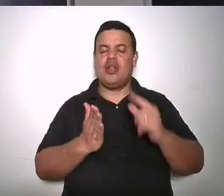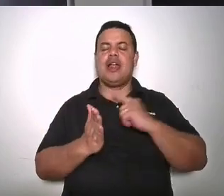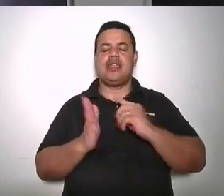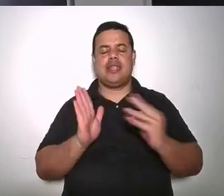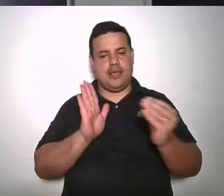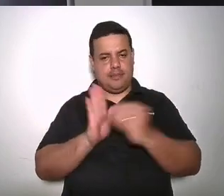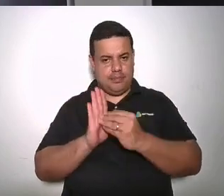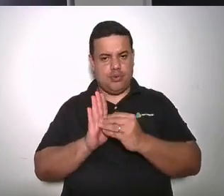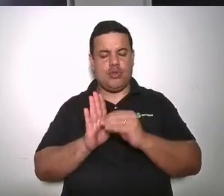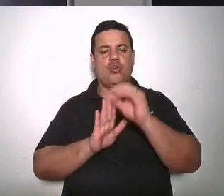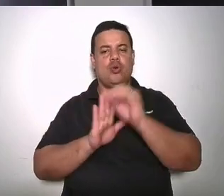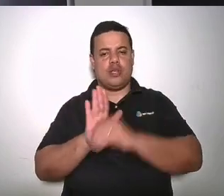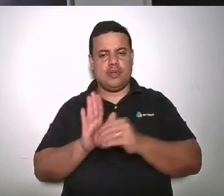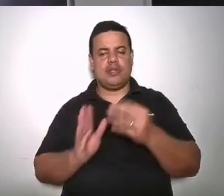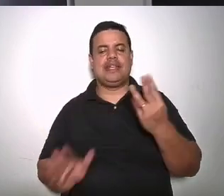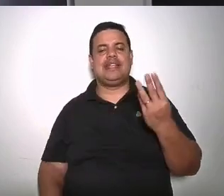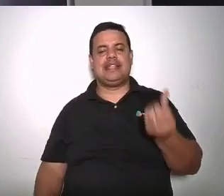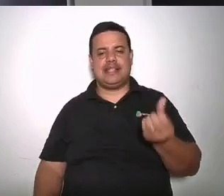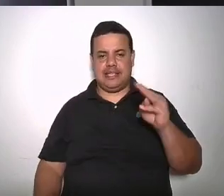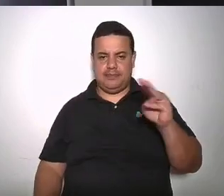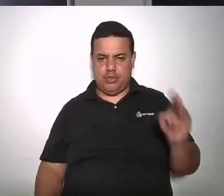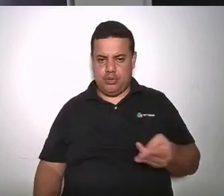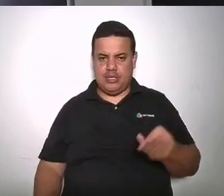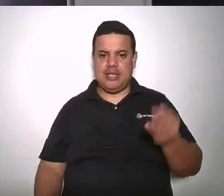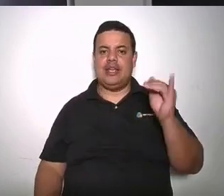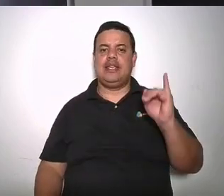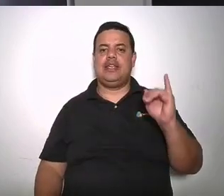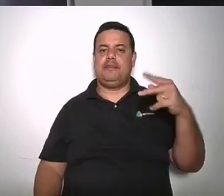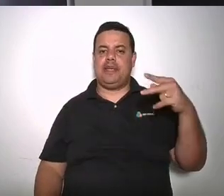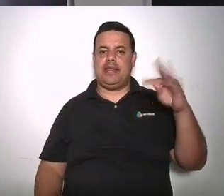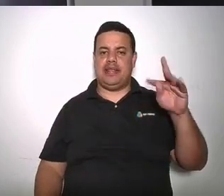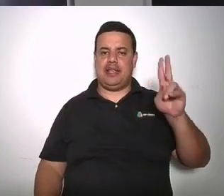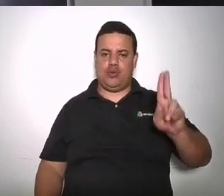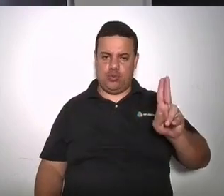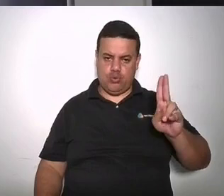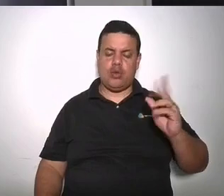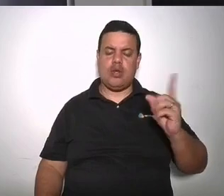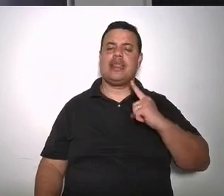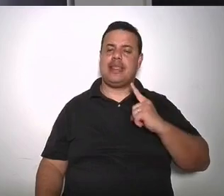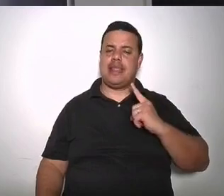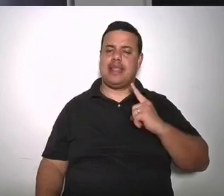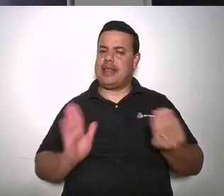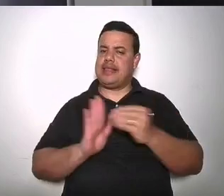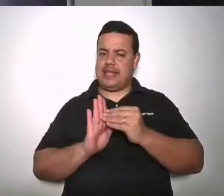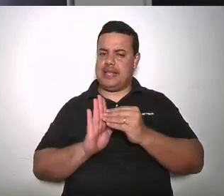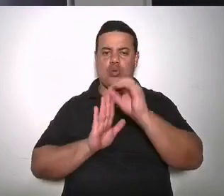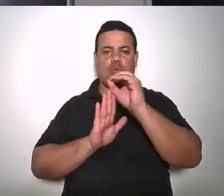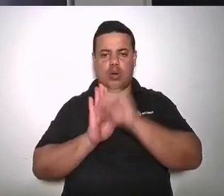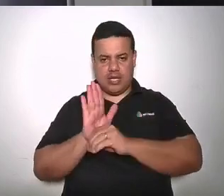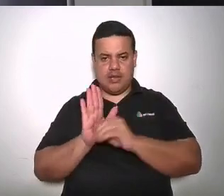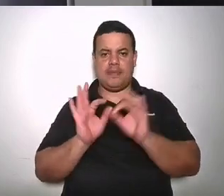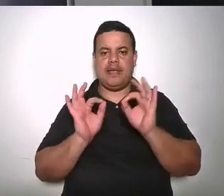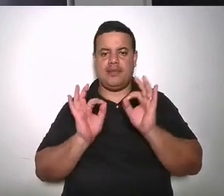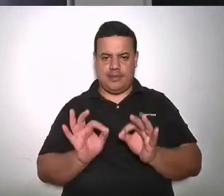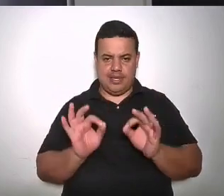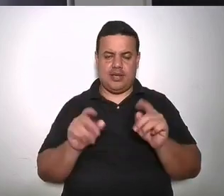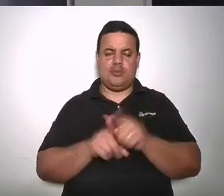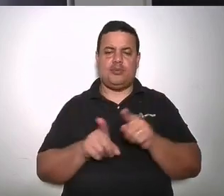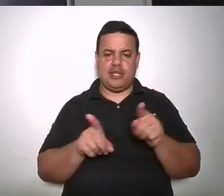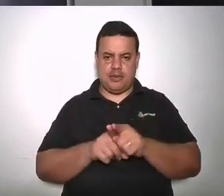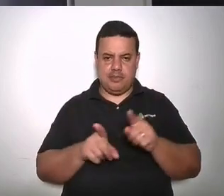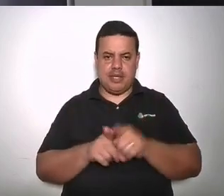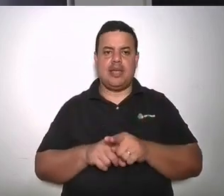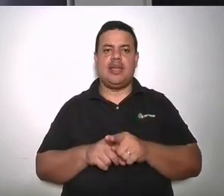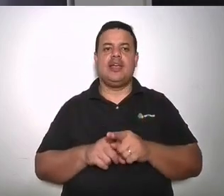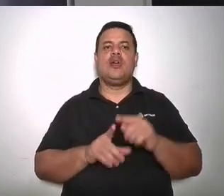dos 36 milhões. IPTU vai estar dentro do orçamento também. Nas peças